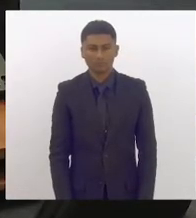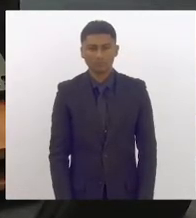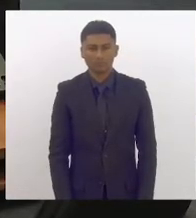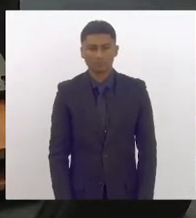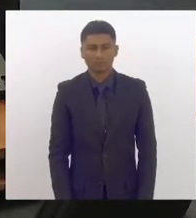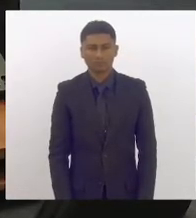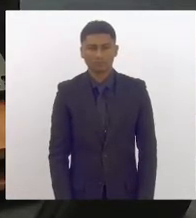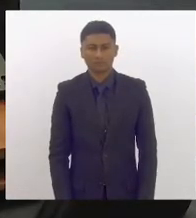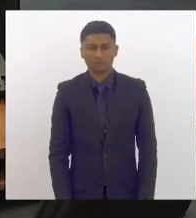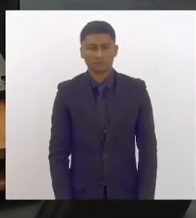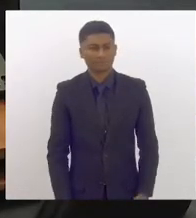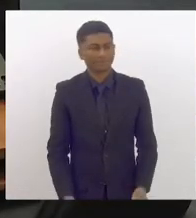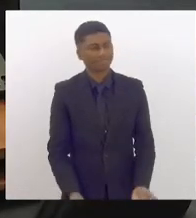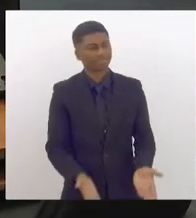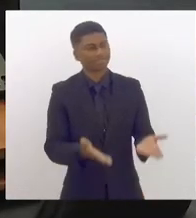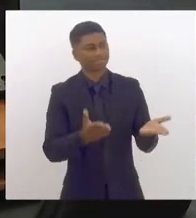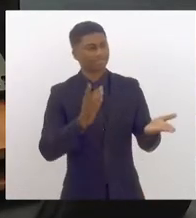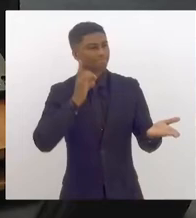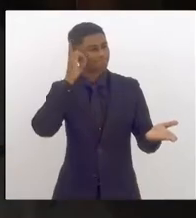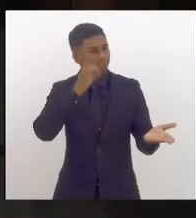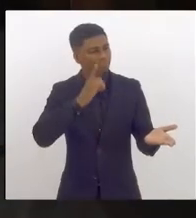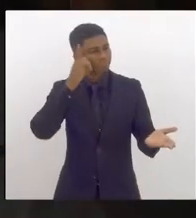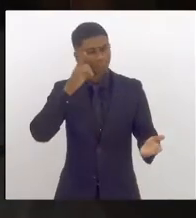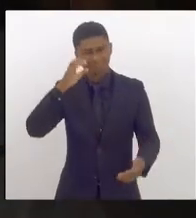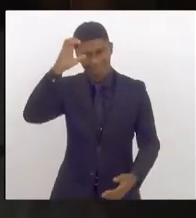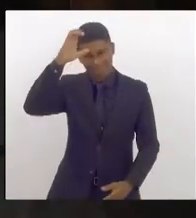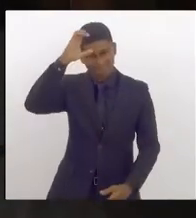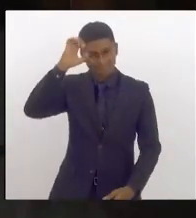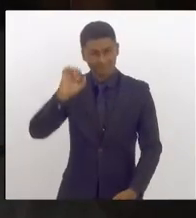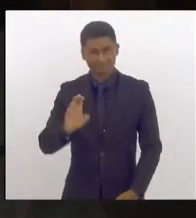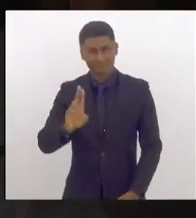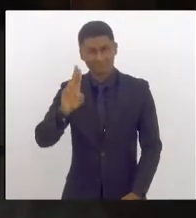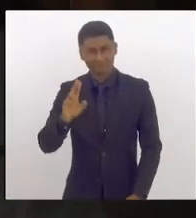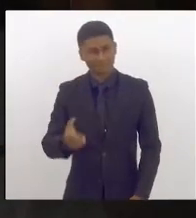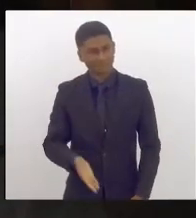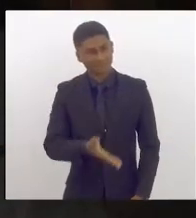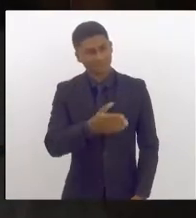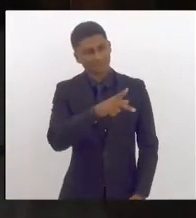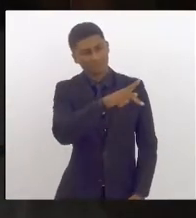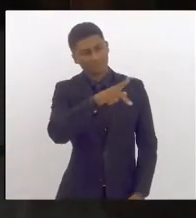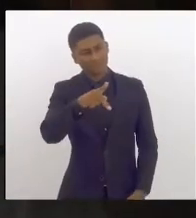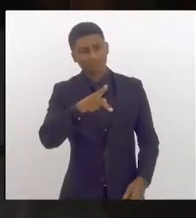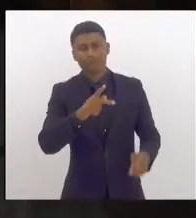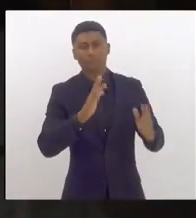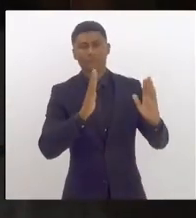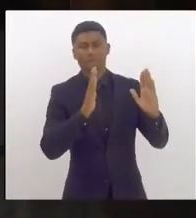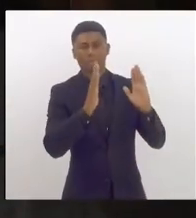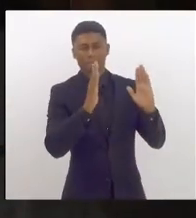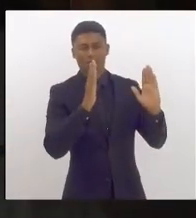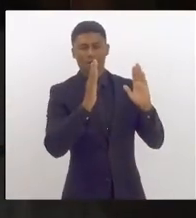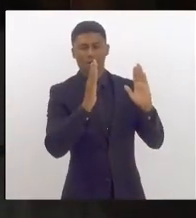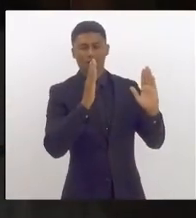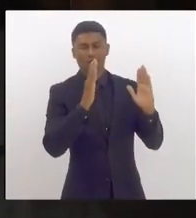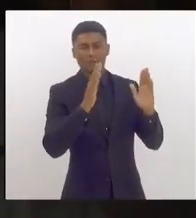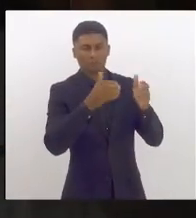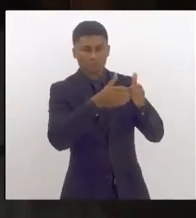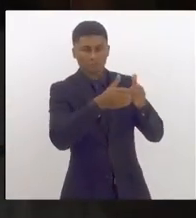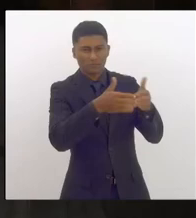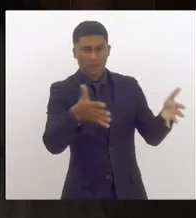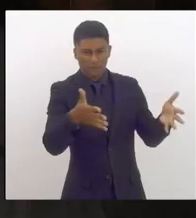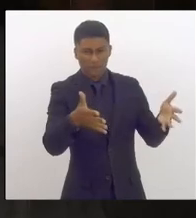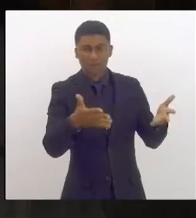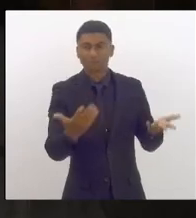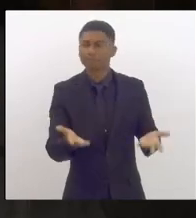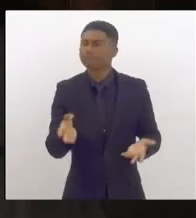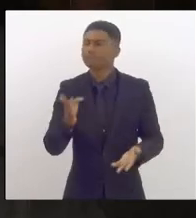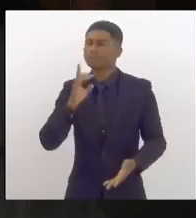a deputada tia Ju prezidinho do nosso expediente Inicial Deputado Luiz